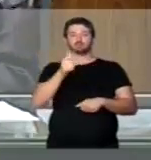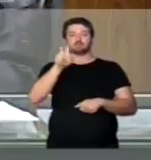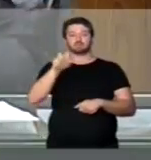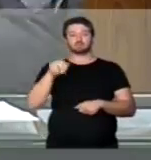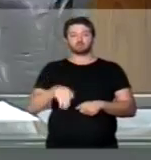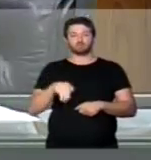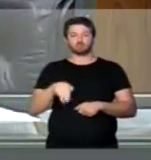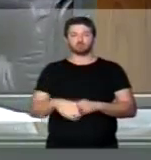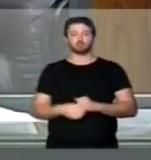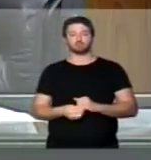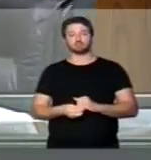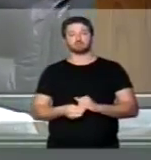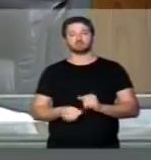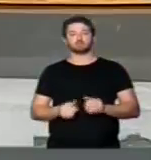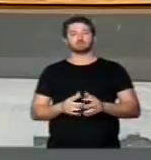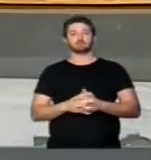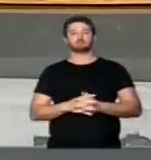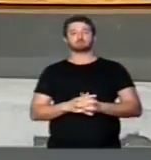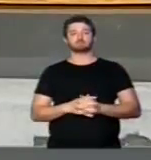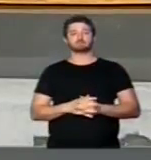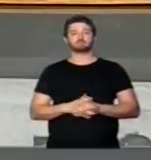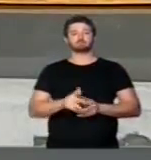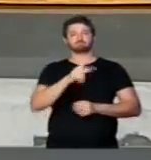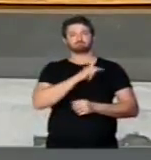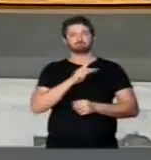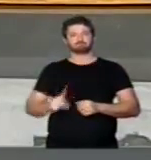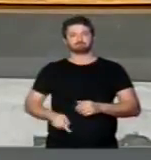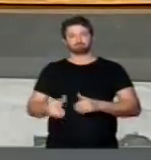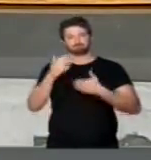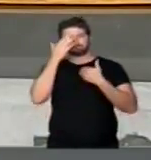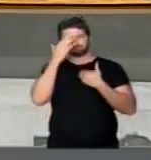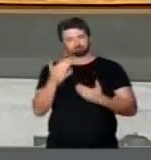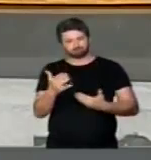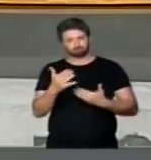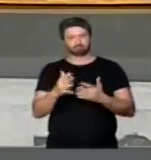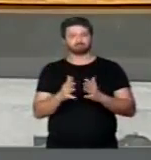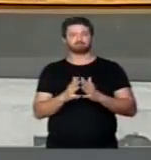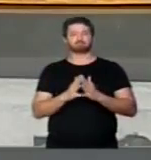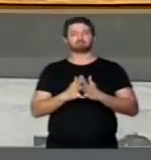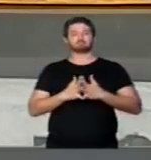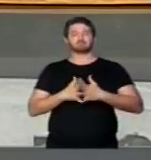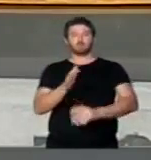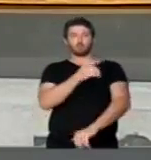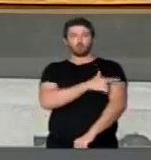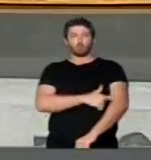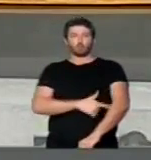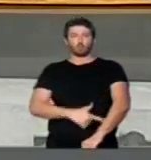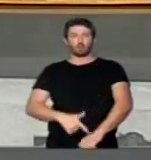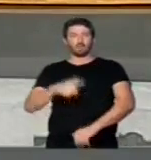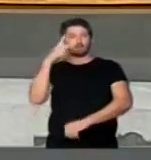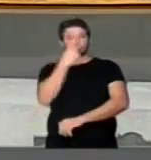25 minutos. Obrigado, senhor presidente. A sua gentileza.